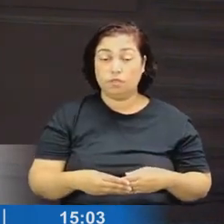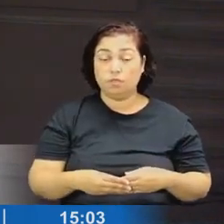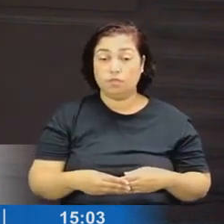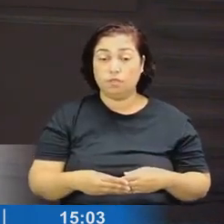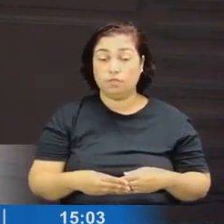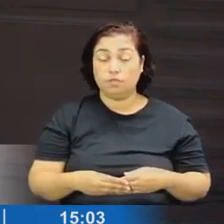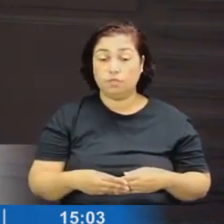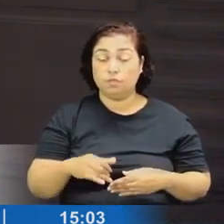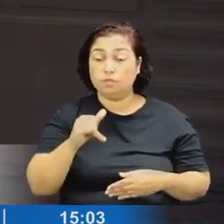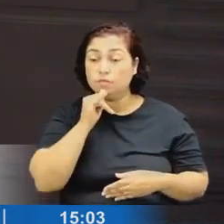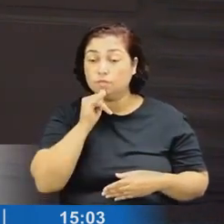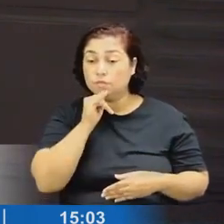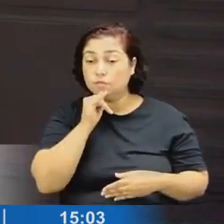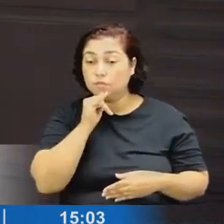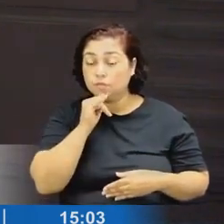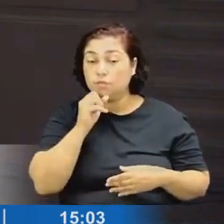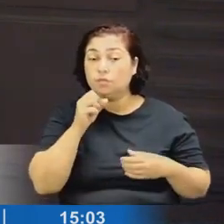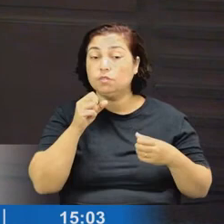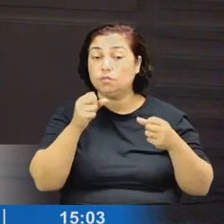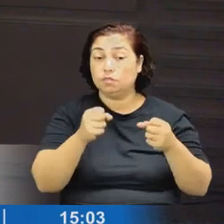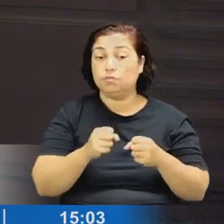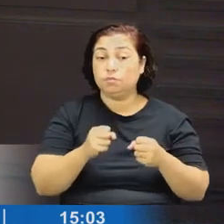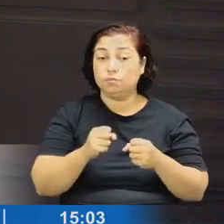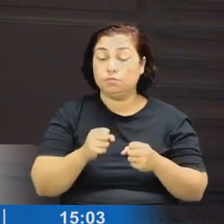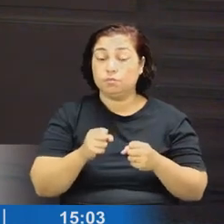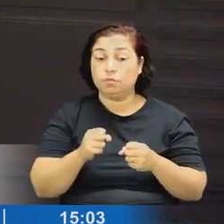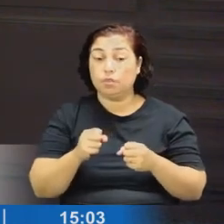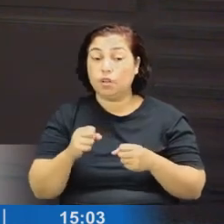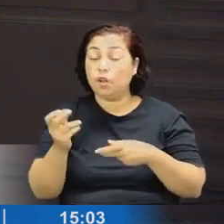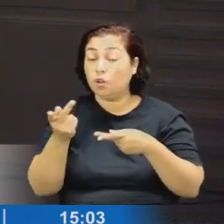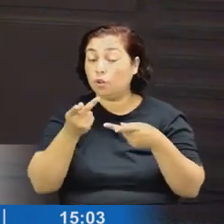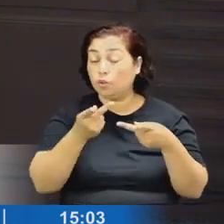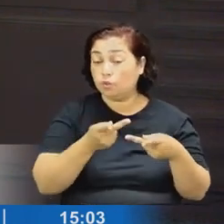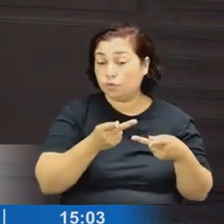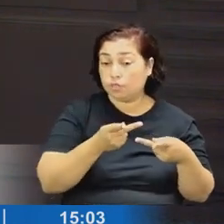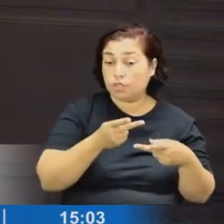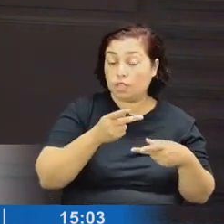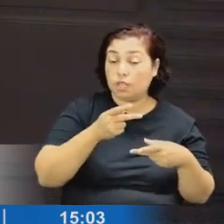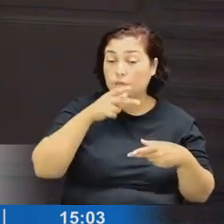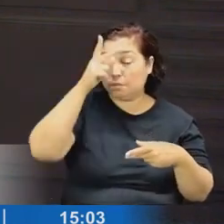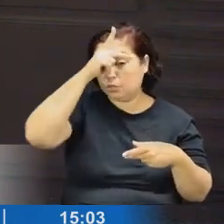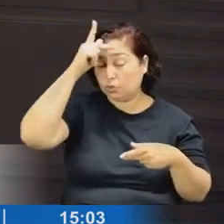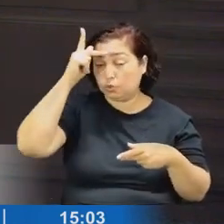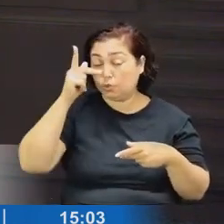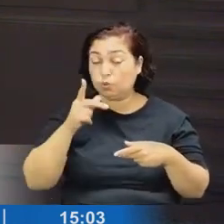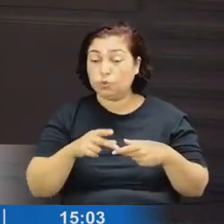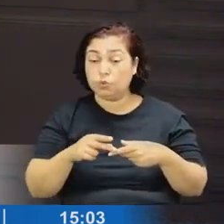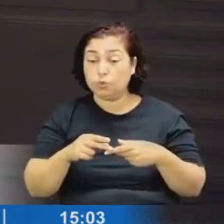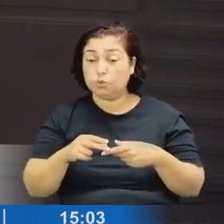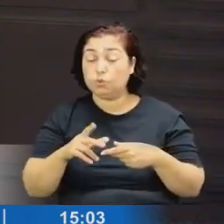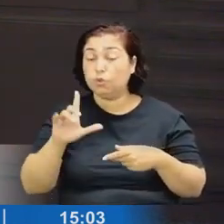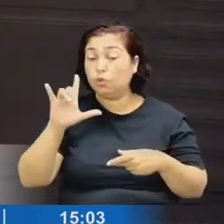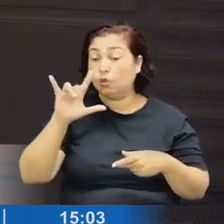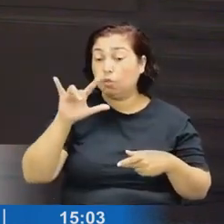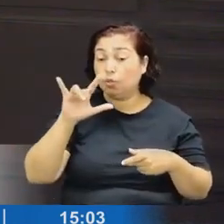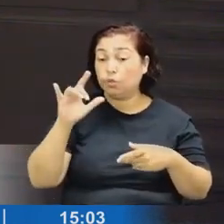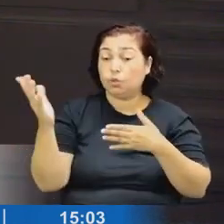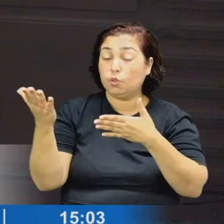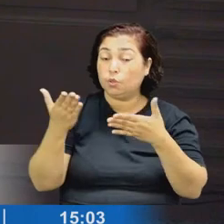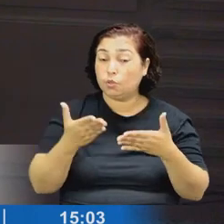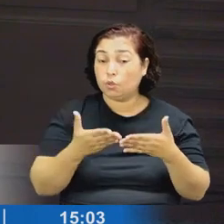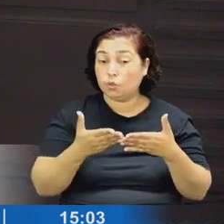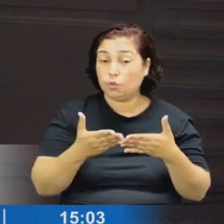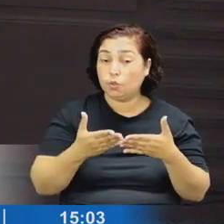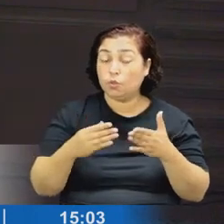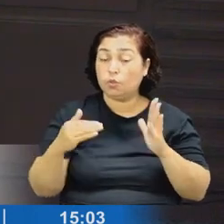arrojadas como por exemplo dá para você trazer gente do Tik Tok para o Instagram por exemplo dá para você fazer isso dá para você trabalhar essa essa posta ela capta a gente